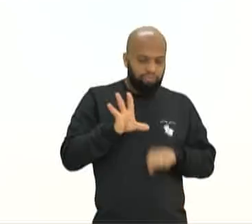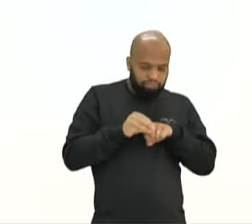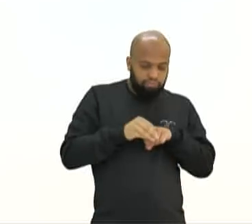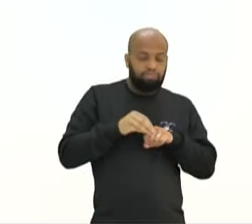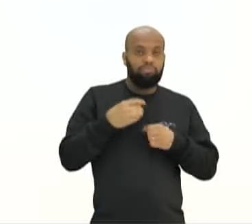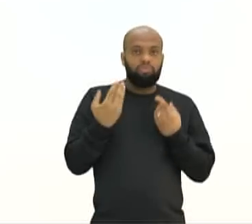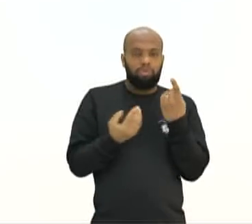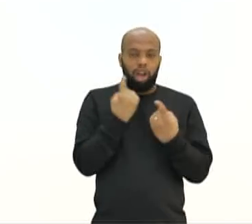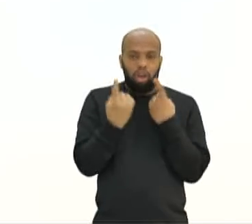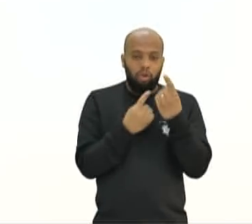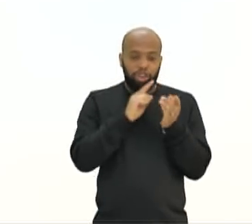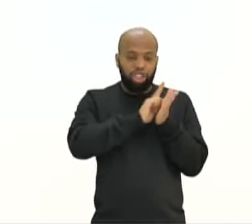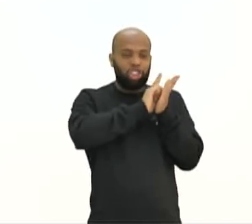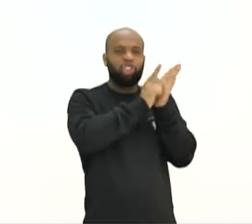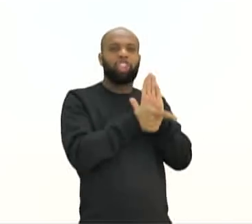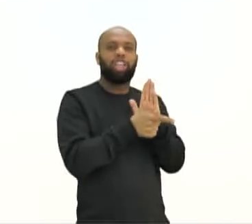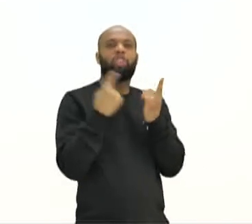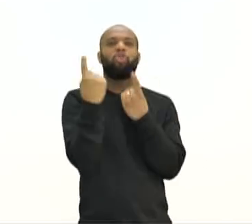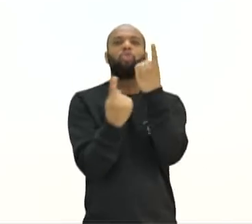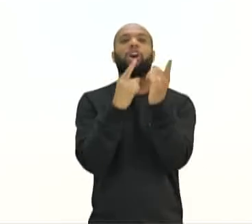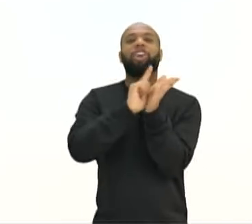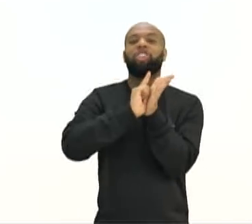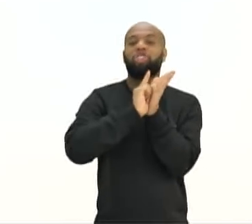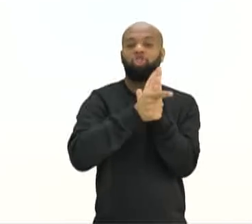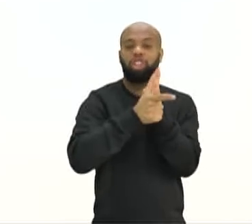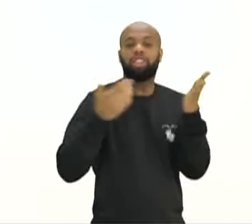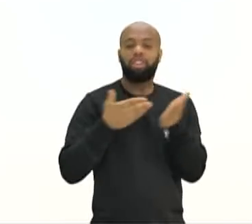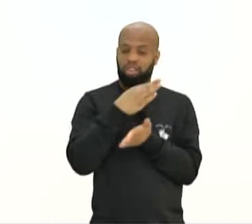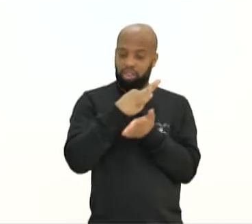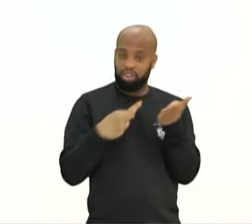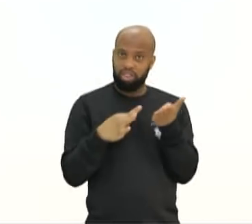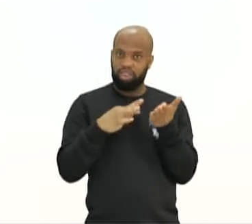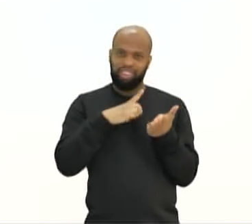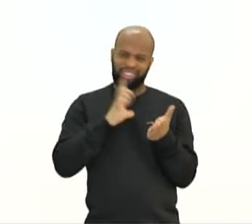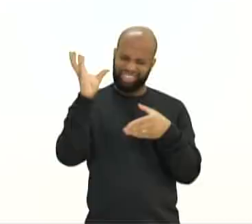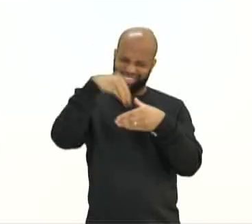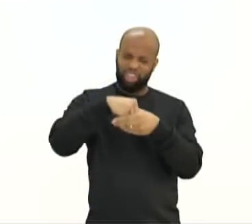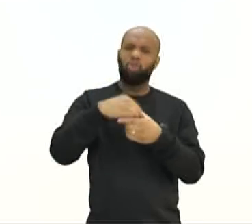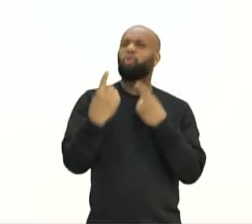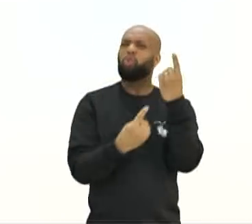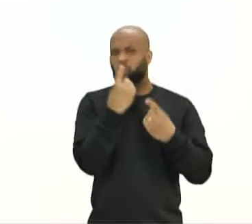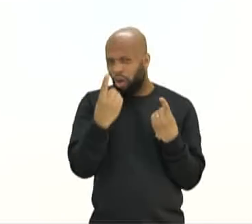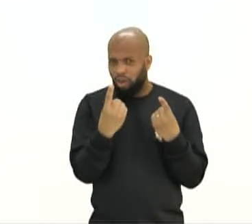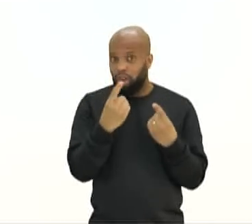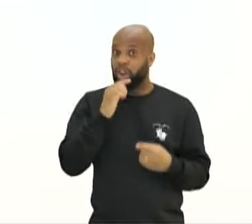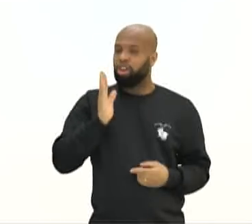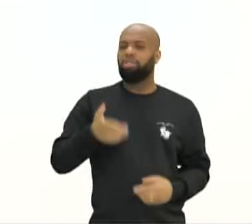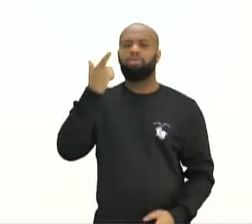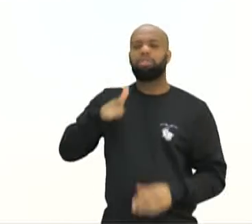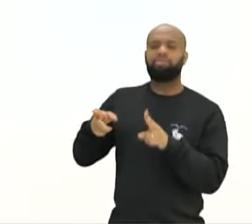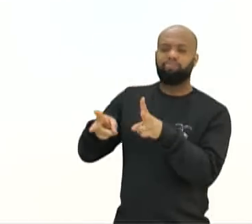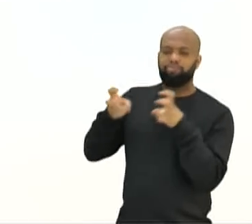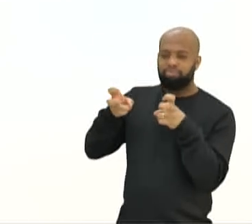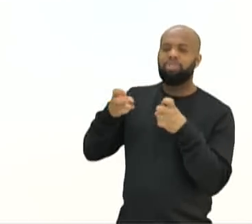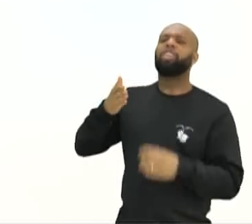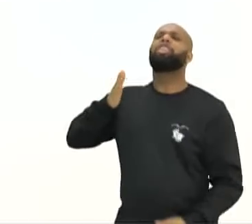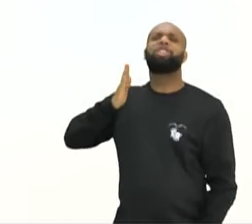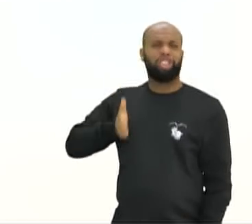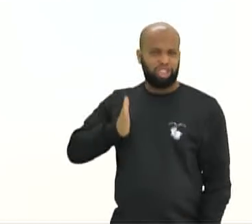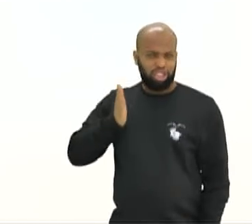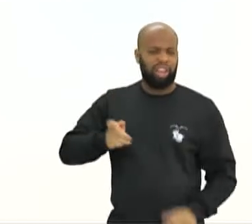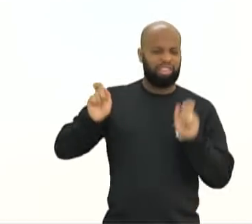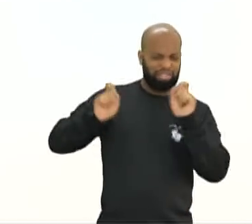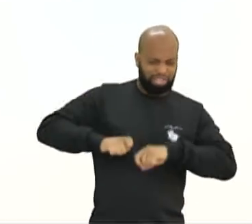que gênero, né? Qual é o gênero que esse texto pertence? A gente já consegue perceber ali qual